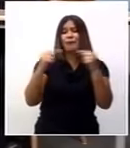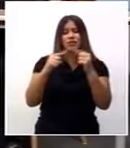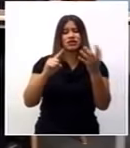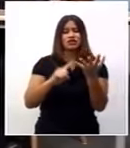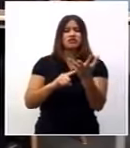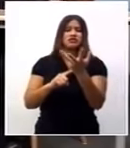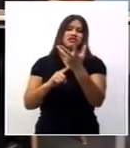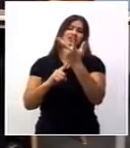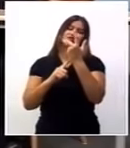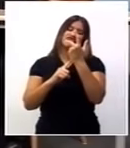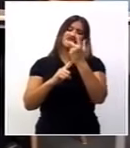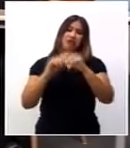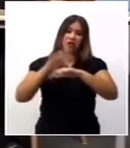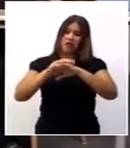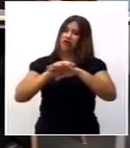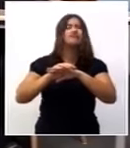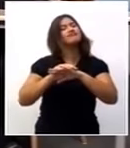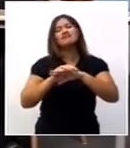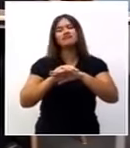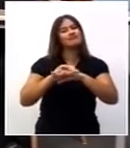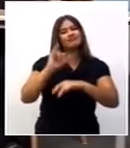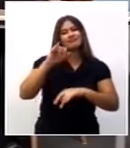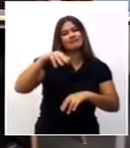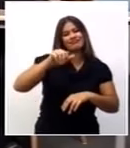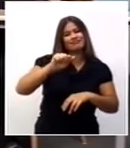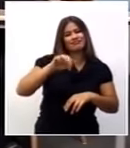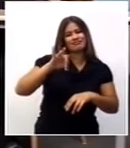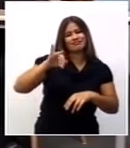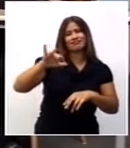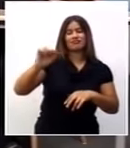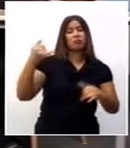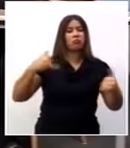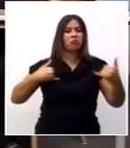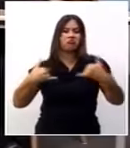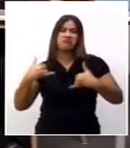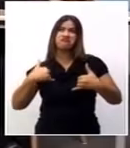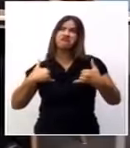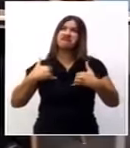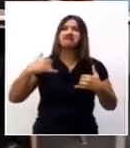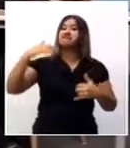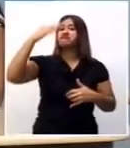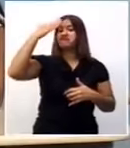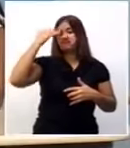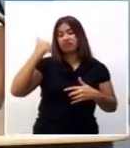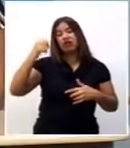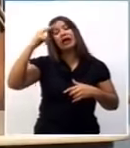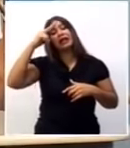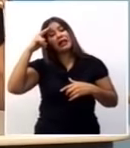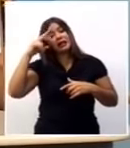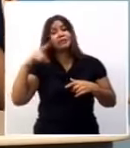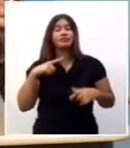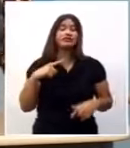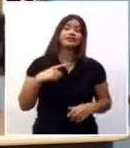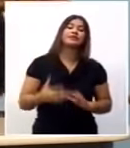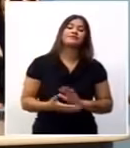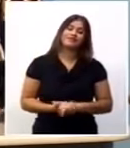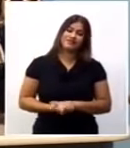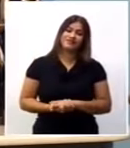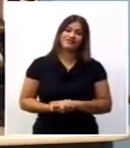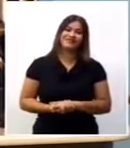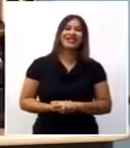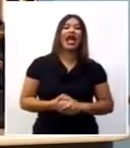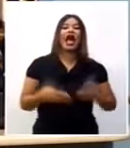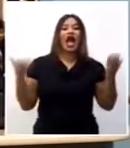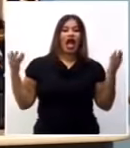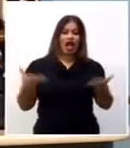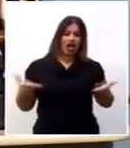históricas, que tudo pode ser trabalhado. Além dessas fontes históricas aqui, desta fonte histórica em questão que eu estou na mão, a gente trouxe também